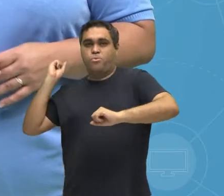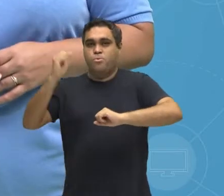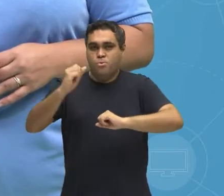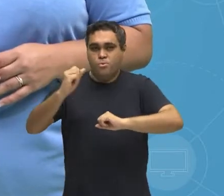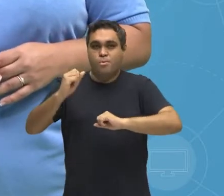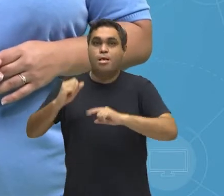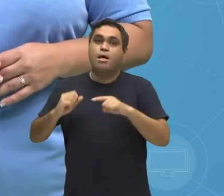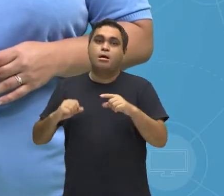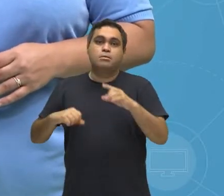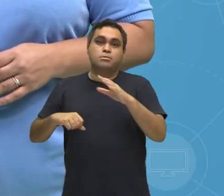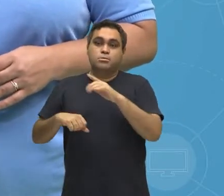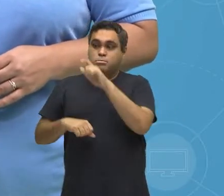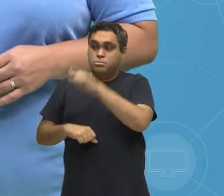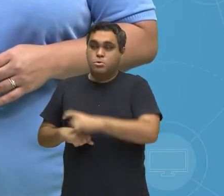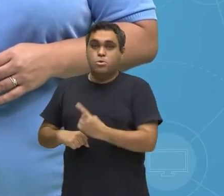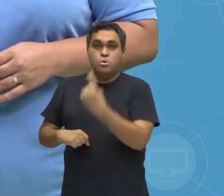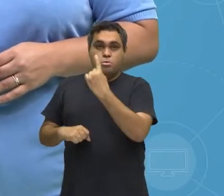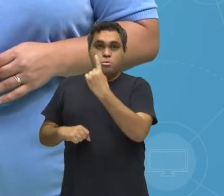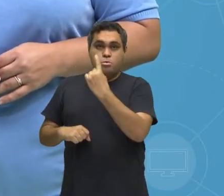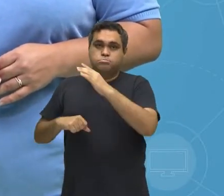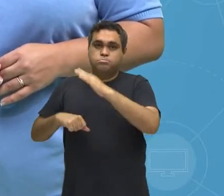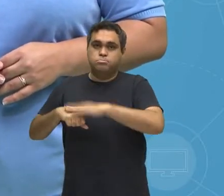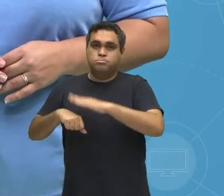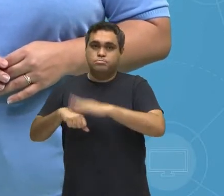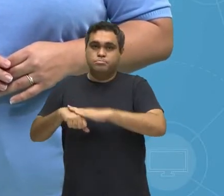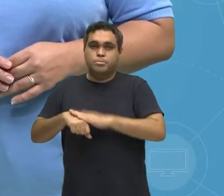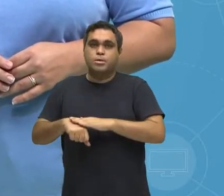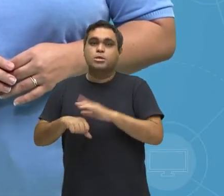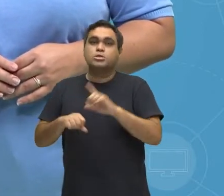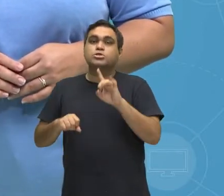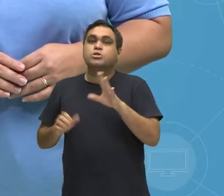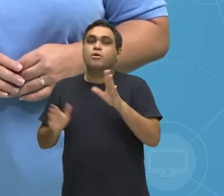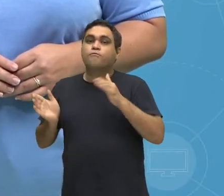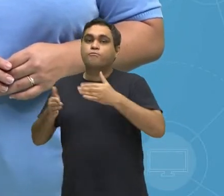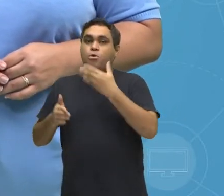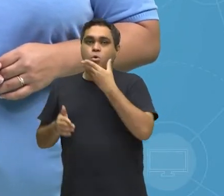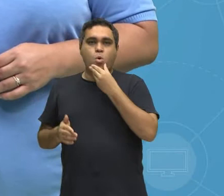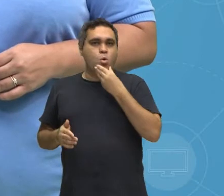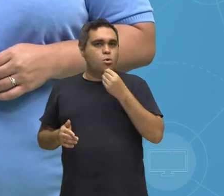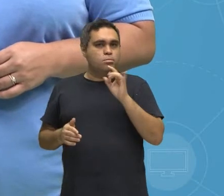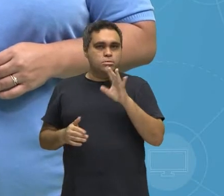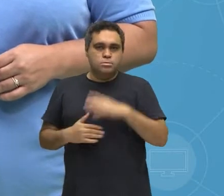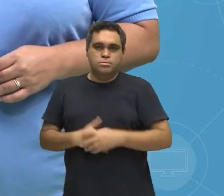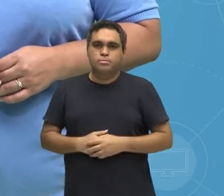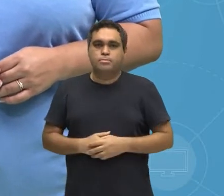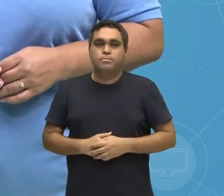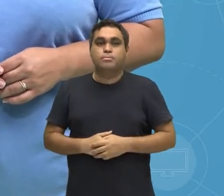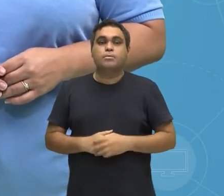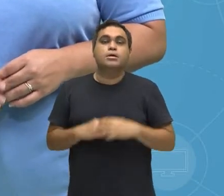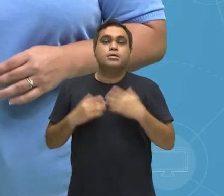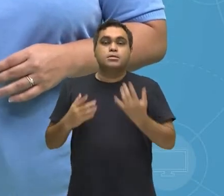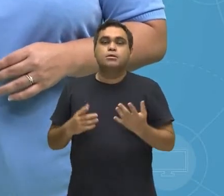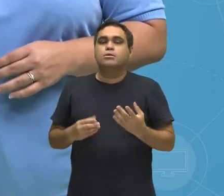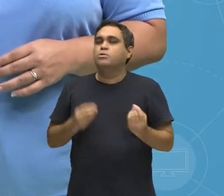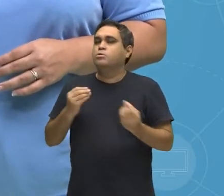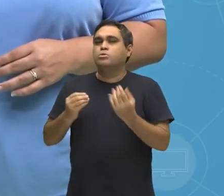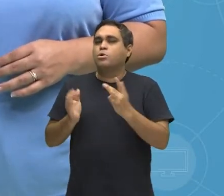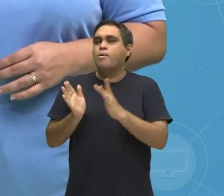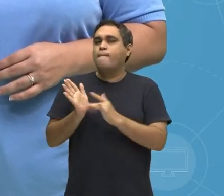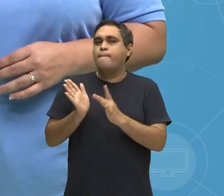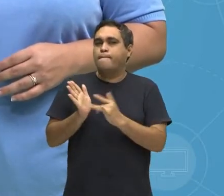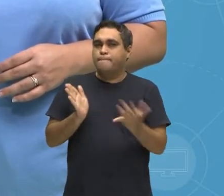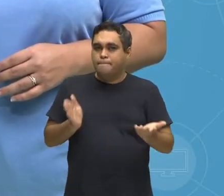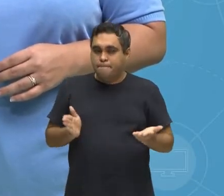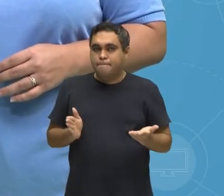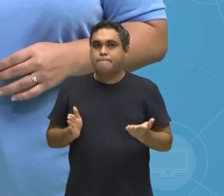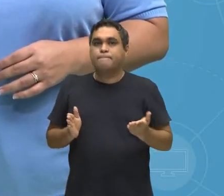individual realizada apenas pelos homens. Nos jogos, a contagem dos pontos é feita de acordo com a